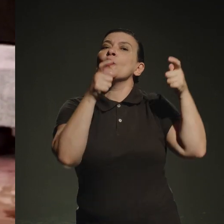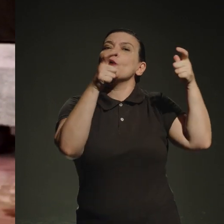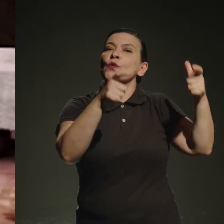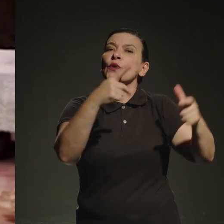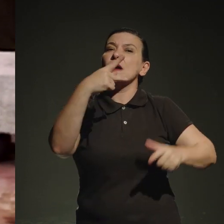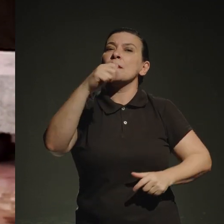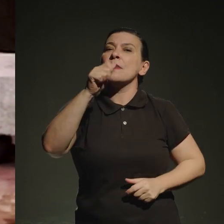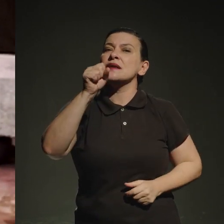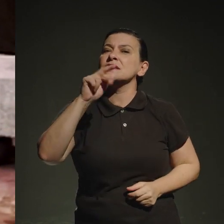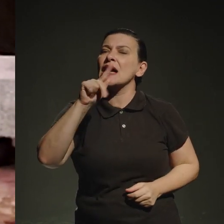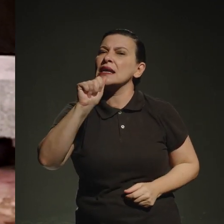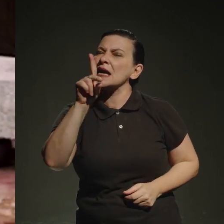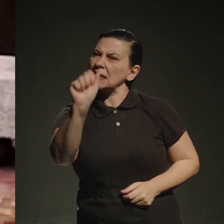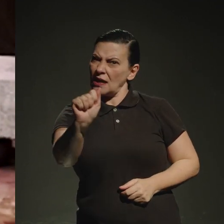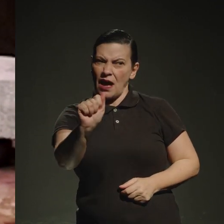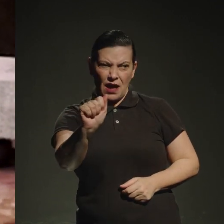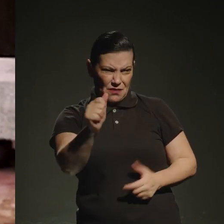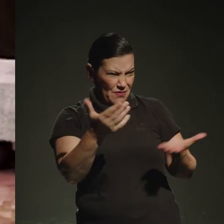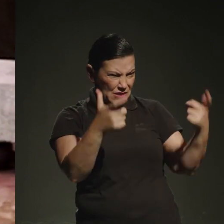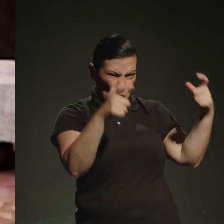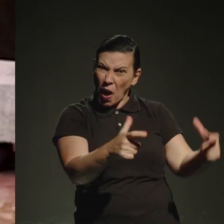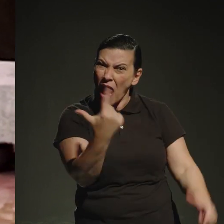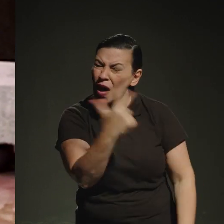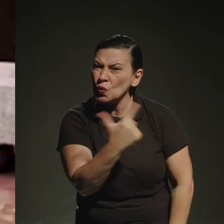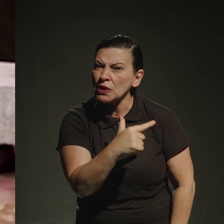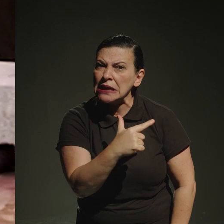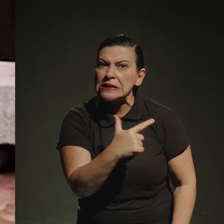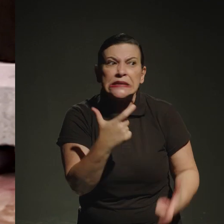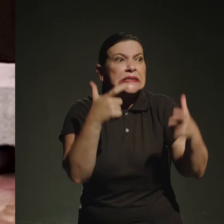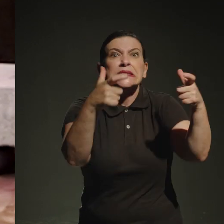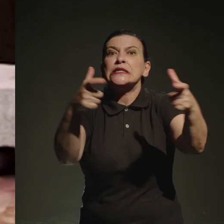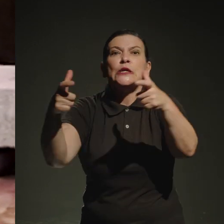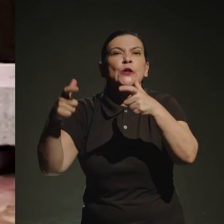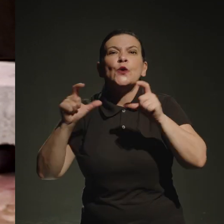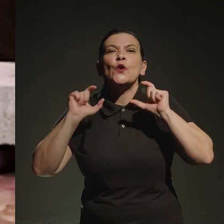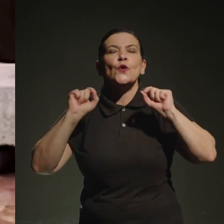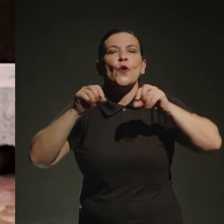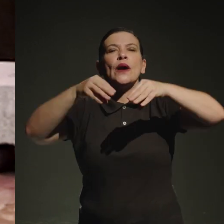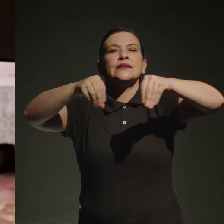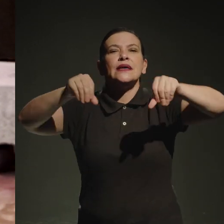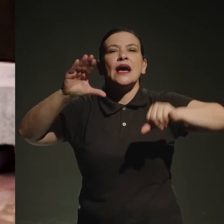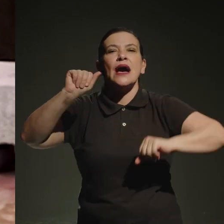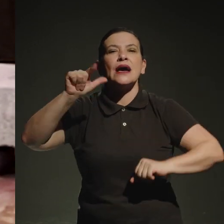Cabaritá? Ela tem que estar aqui. Em algum lugar. Se ela não está aqui, ela não existe.